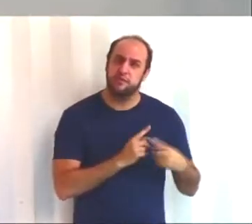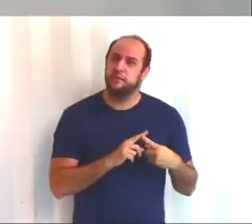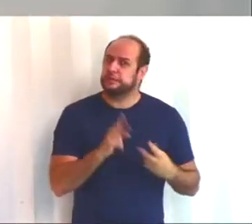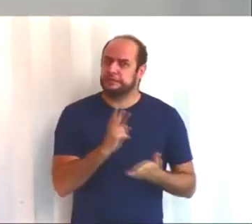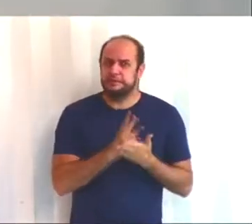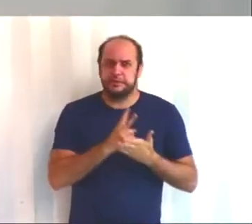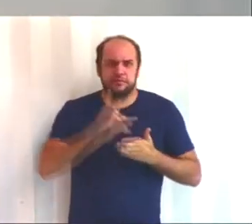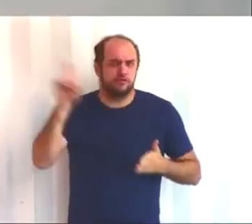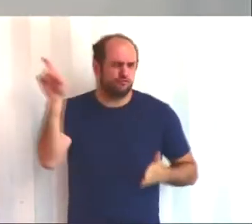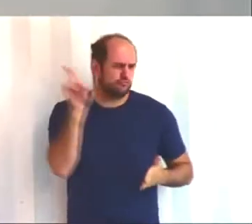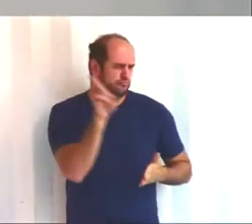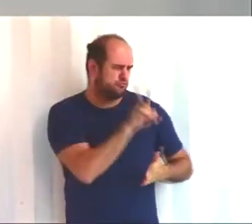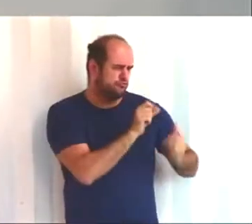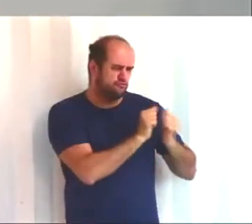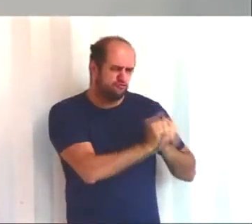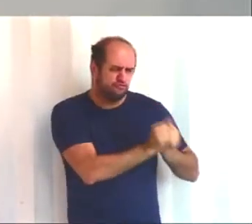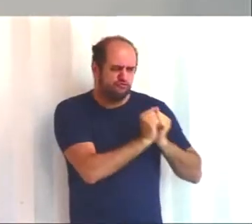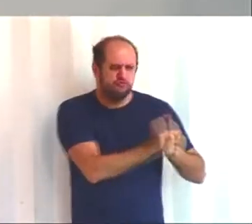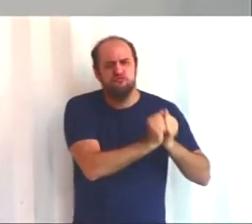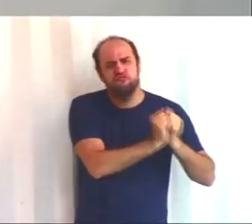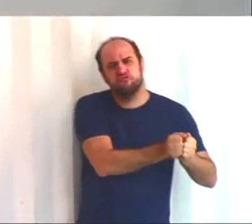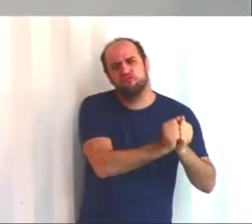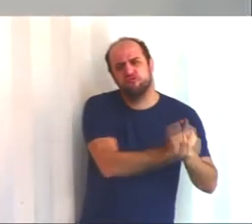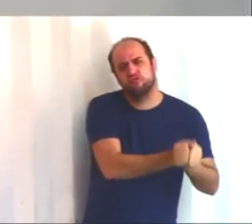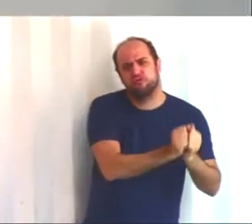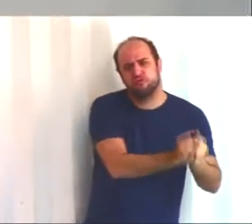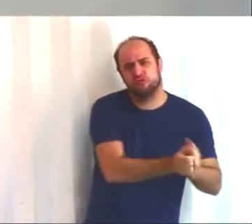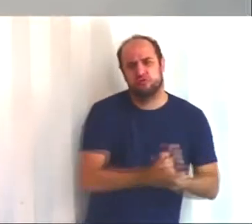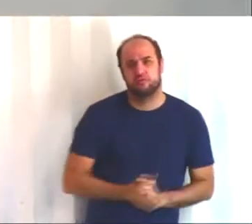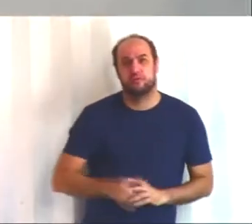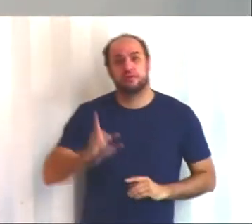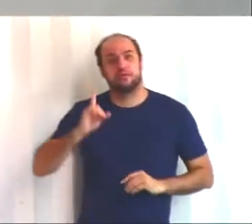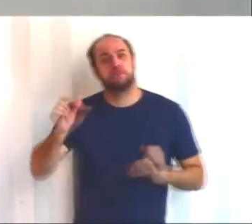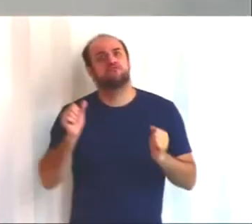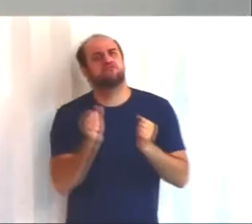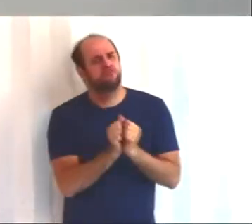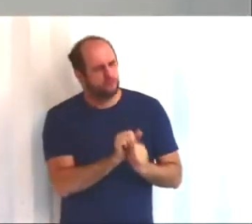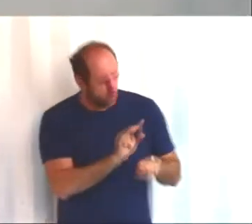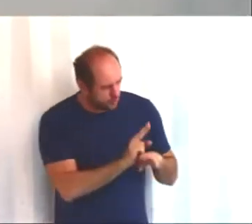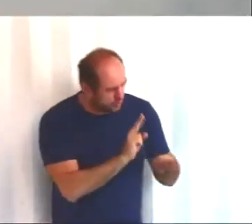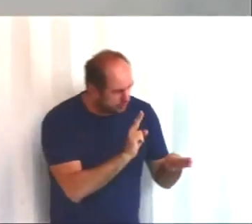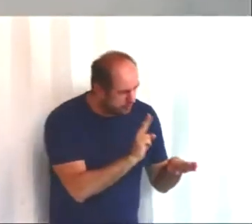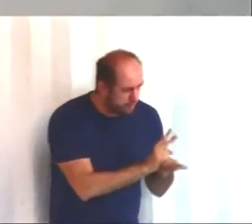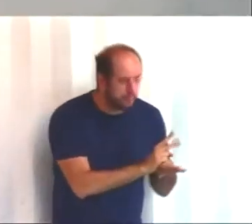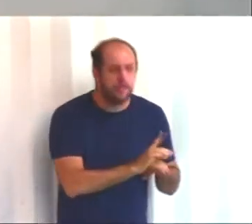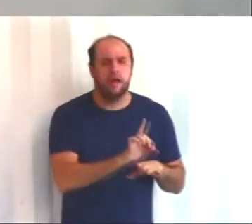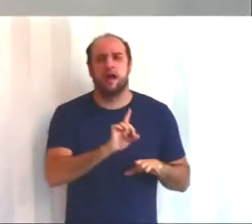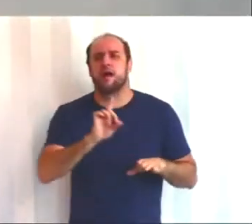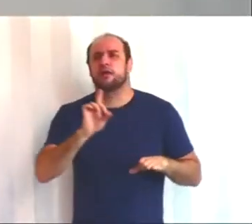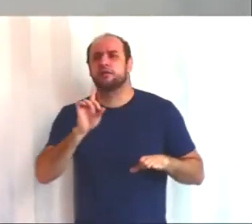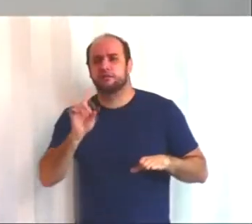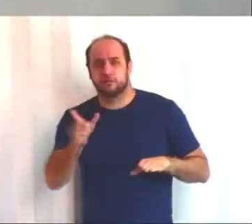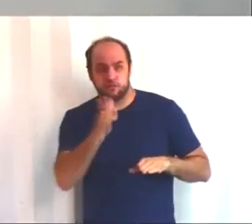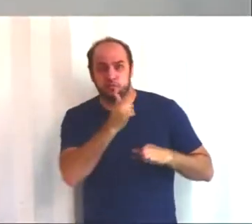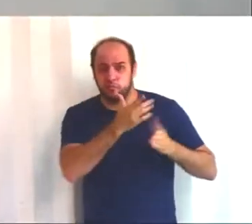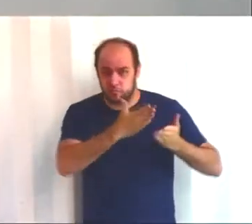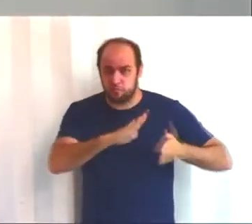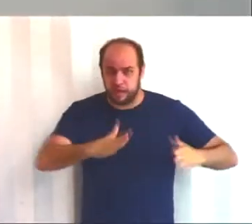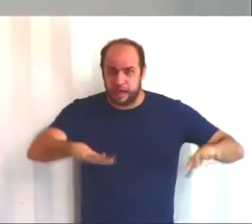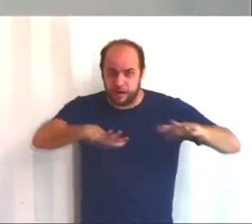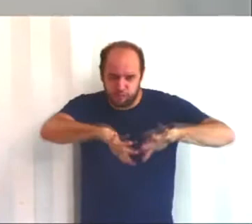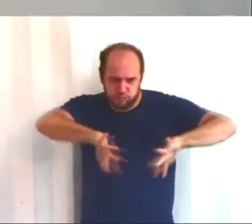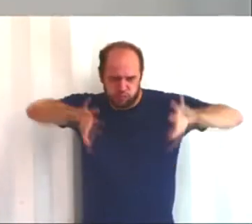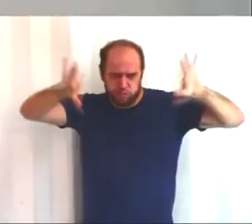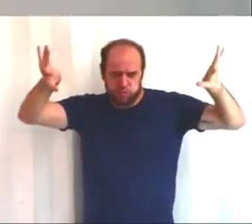povo. Deus esteve na nuvem de glória, Deus esteve na proteção, Deus esteve abrindo o mar, Deus